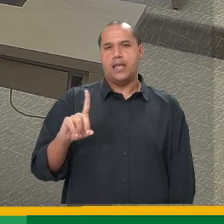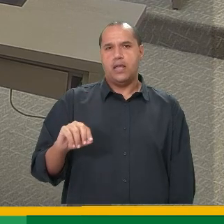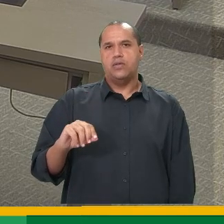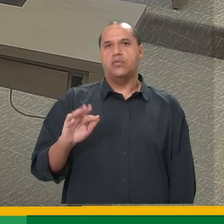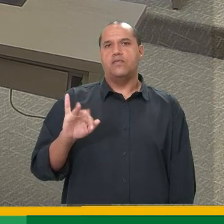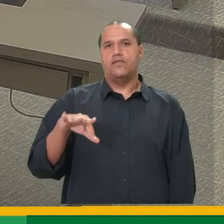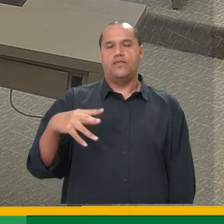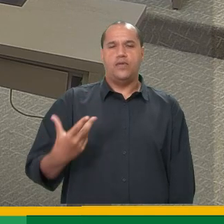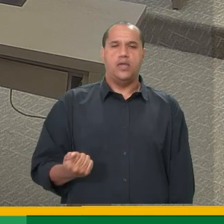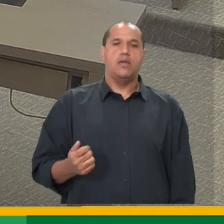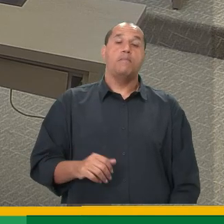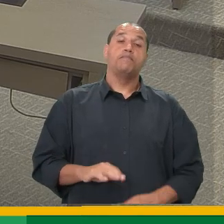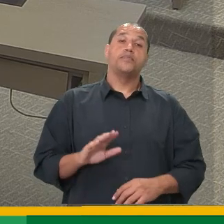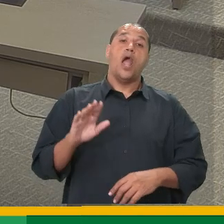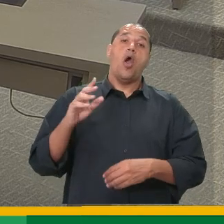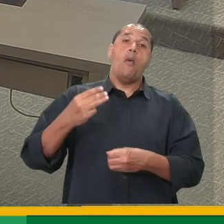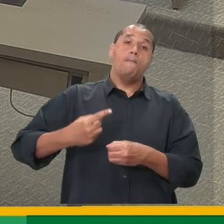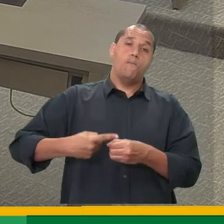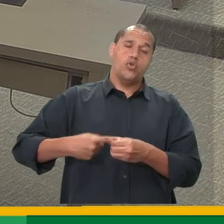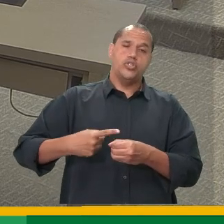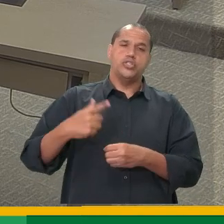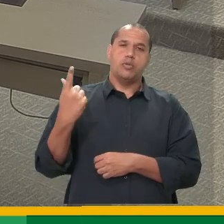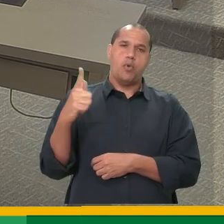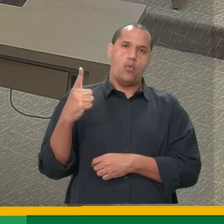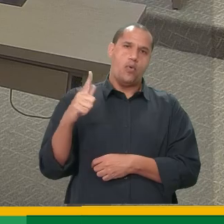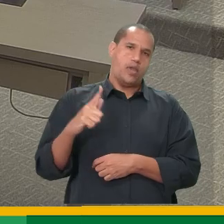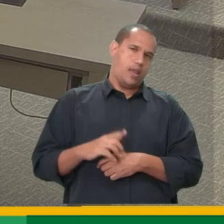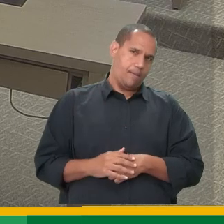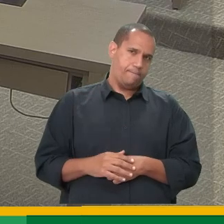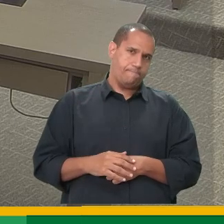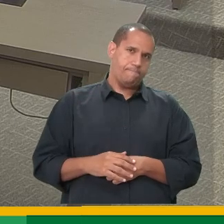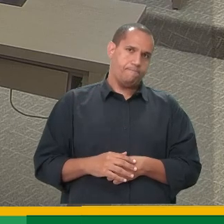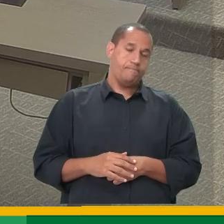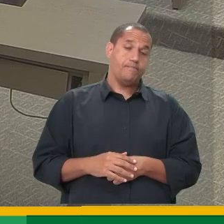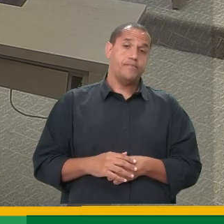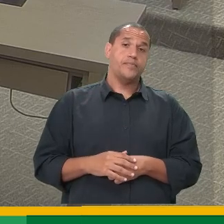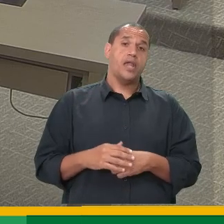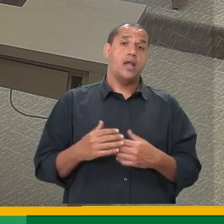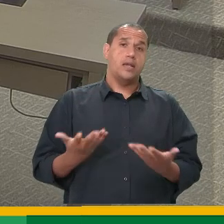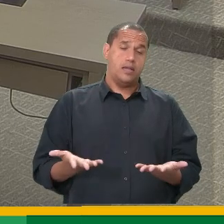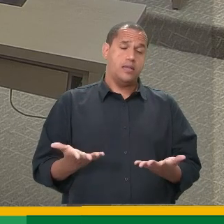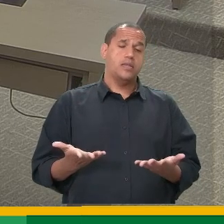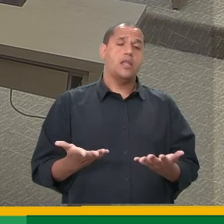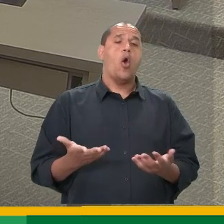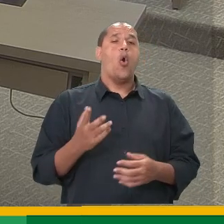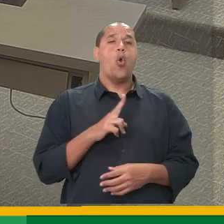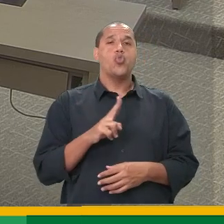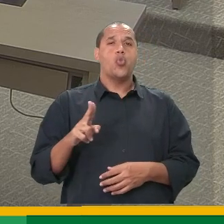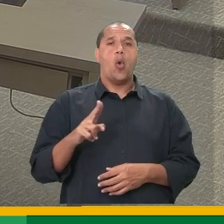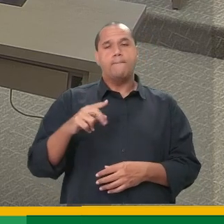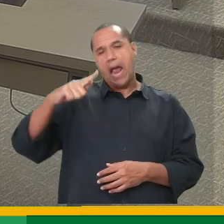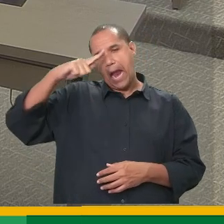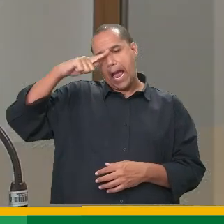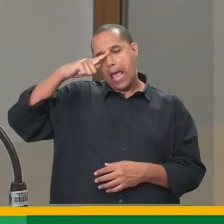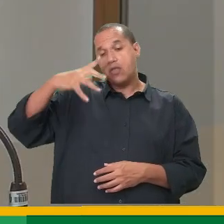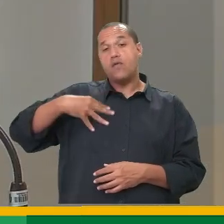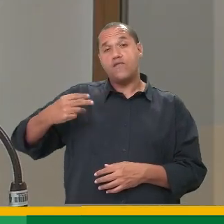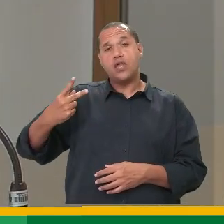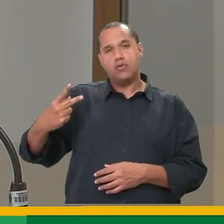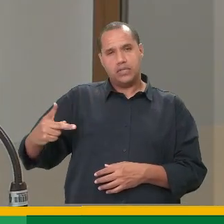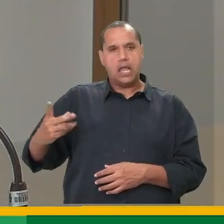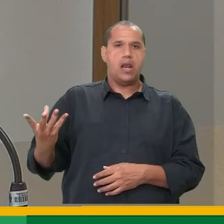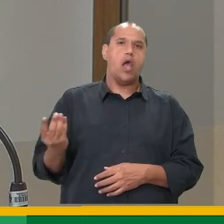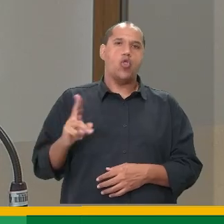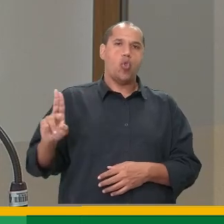Jardim Cerrado então o nome do Falecido filho do nosso Governador e dispõe vagas para atender a demanda de alunos de